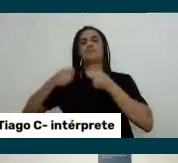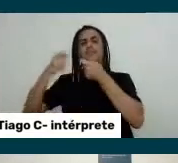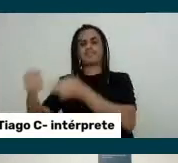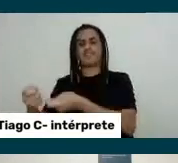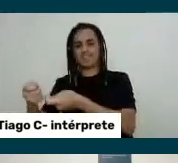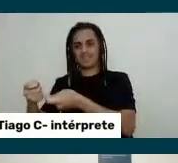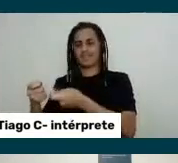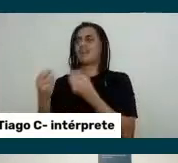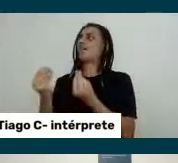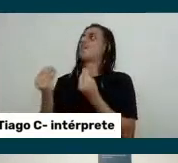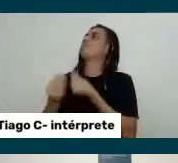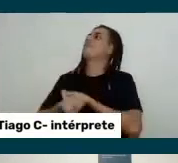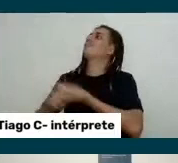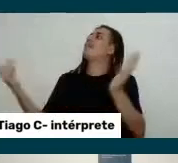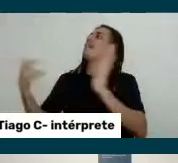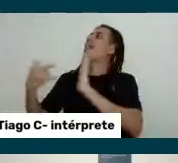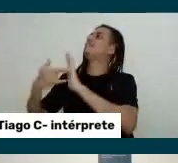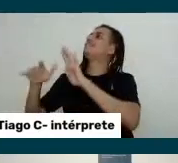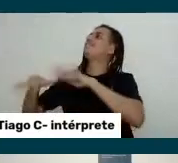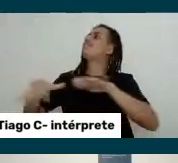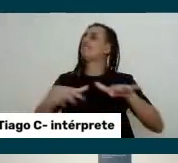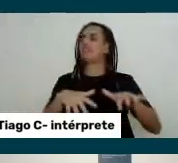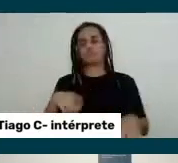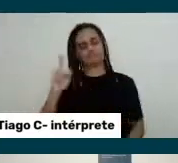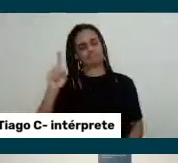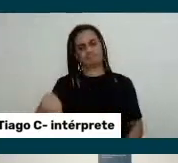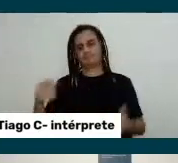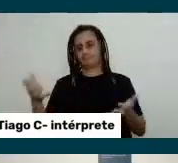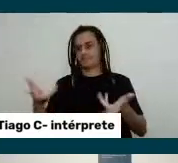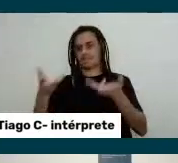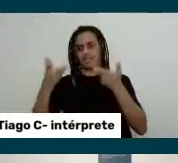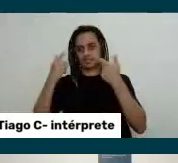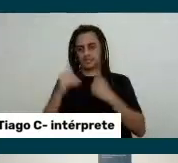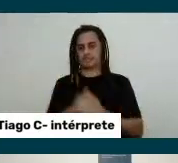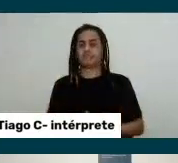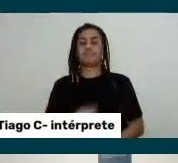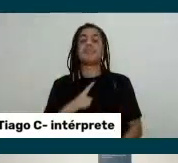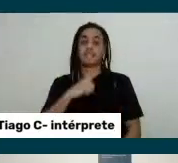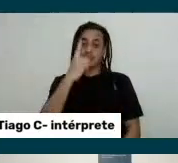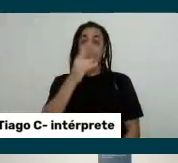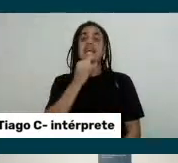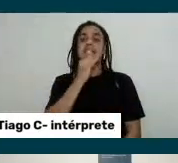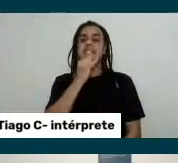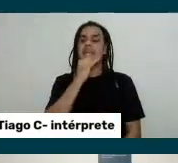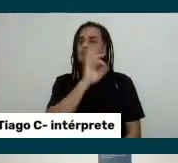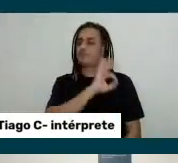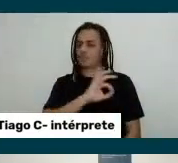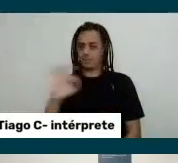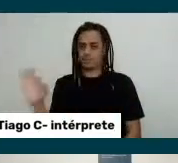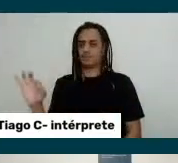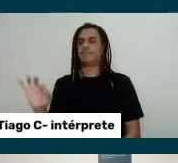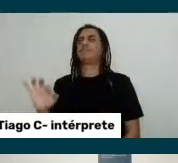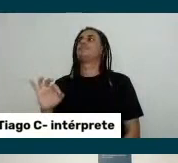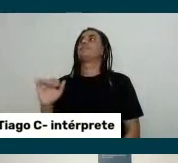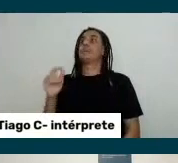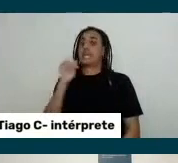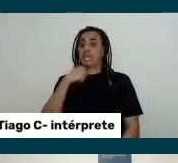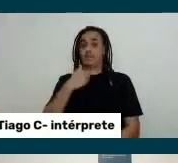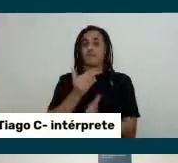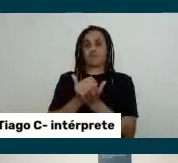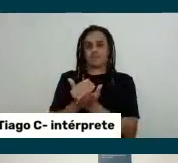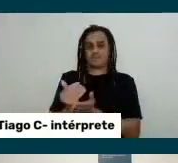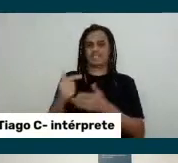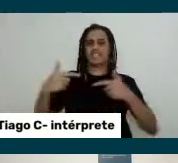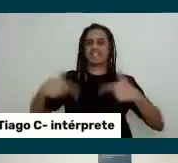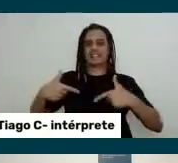para o desenvolvedor, é mágico. Né? E tem um exemplo muito bom que é assim, eu comecei a trabalhar com os times